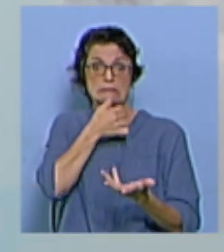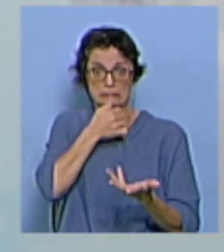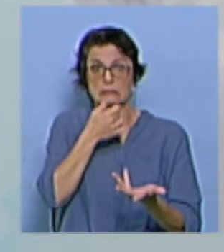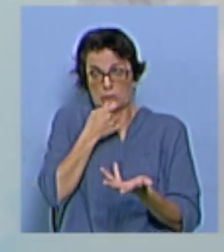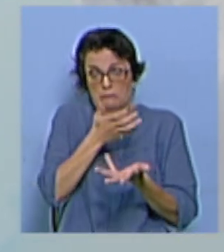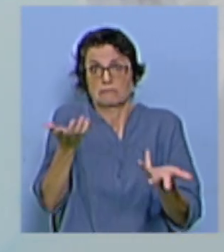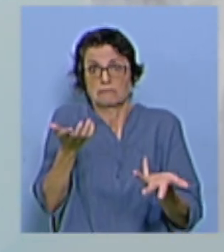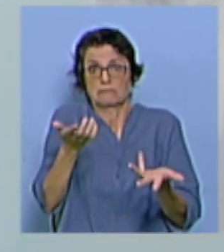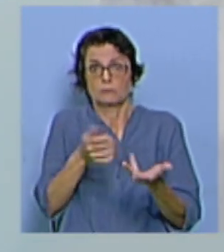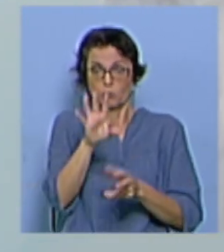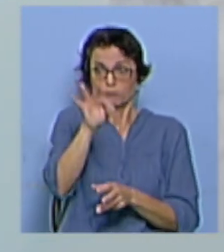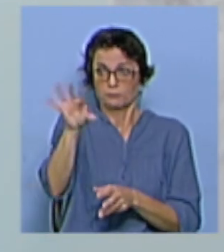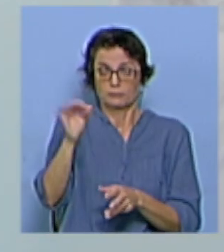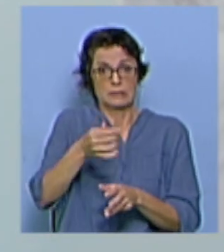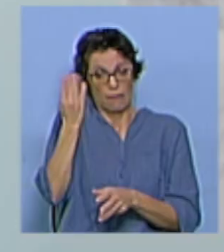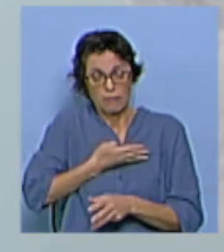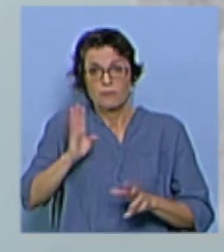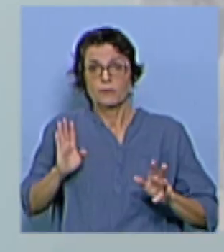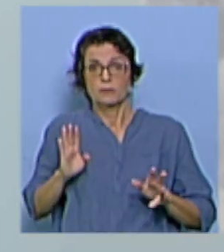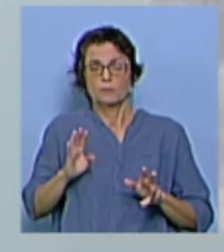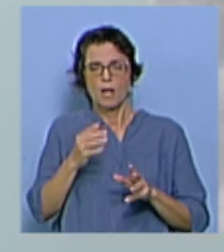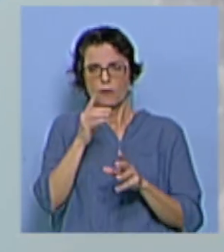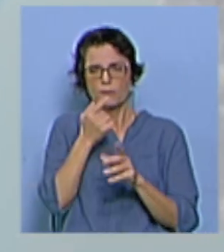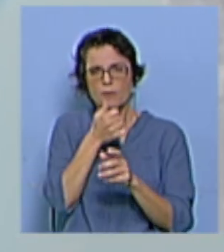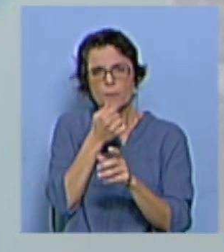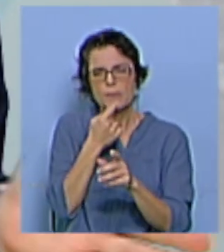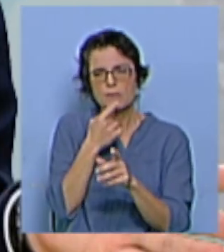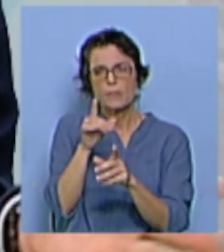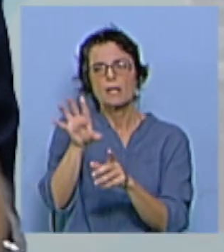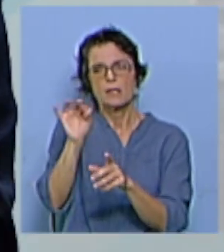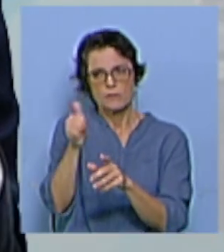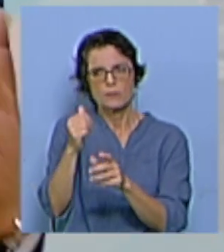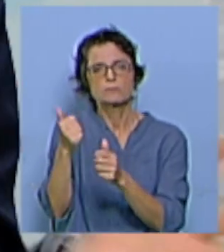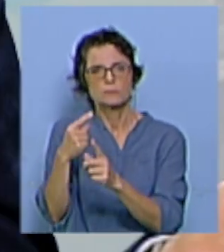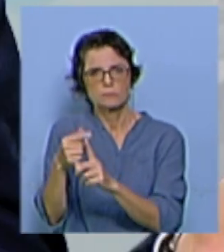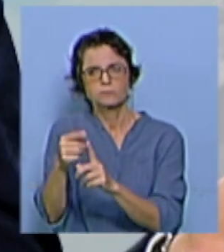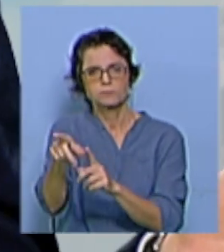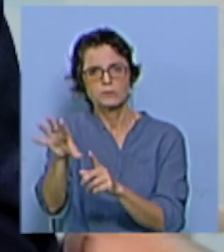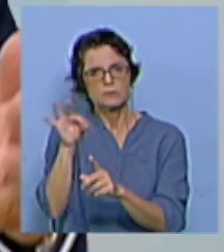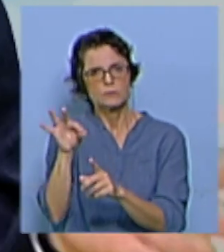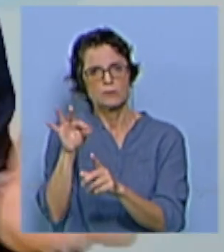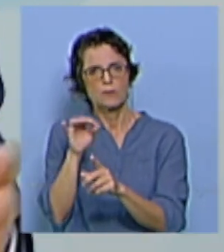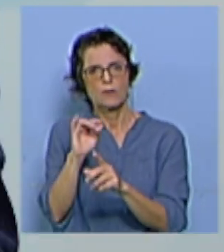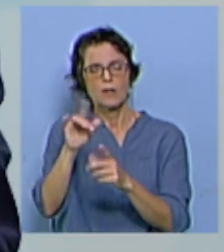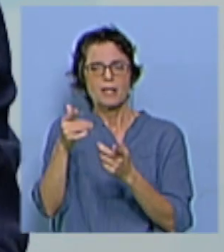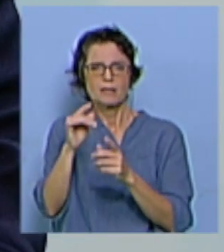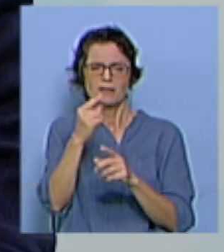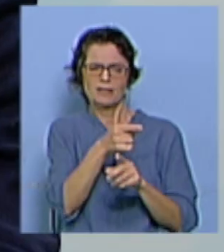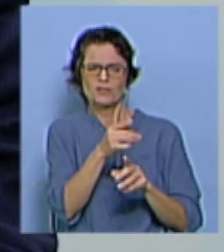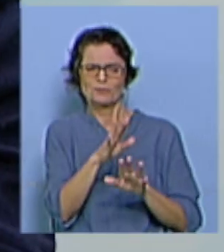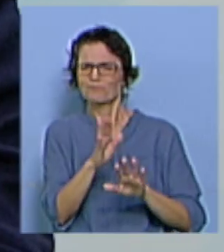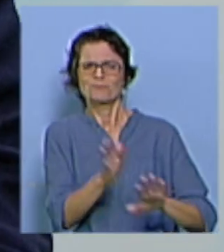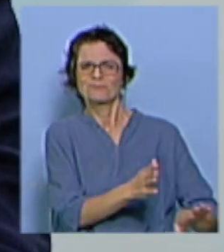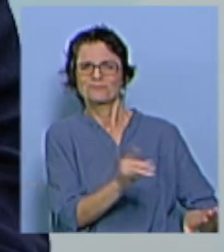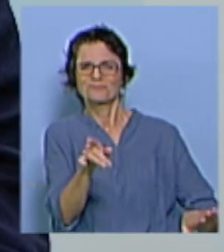entre aquela escolha que me serve, que é para mim, que o Senhor quer, e as outras todas, que até podem ser boas, mas que não são as